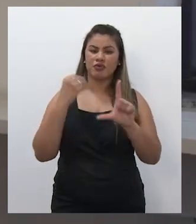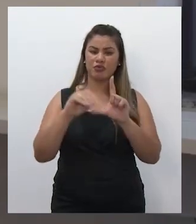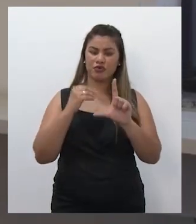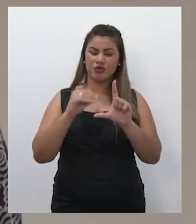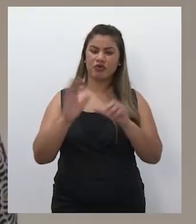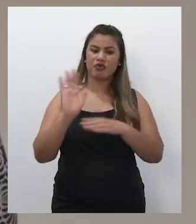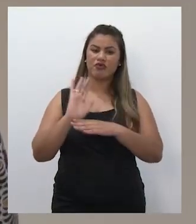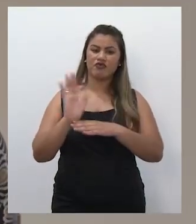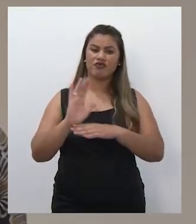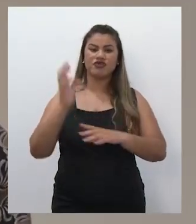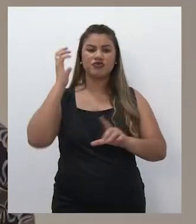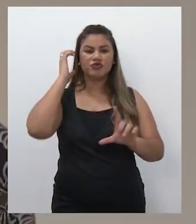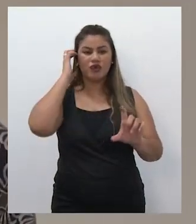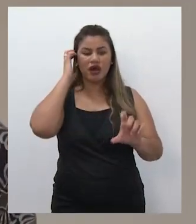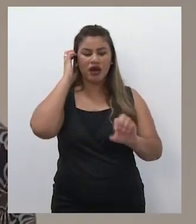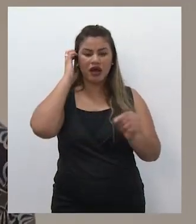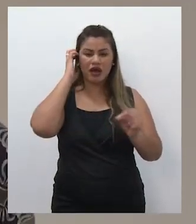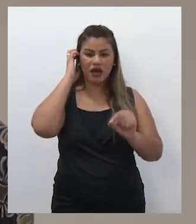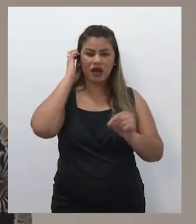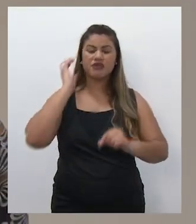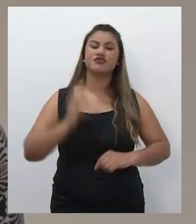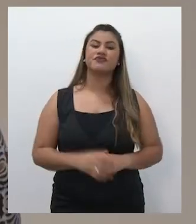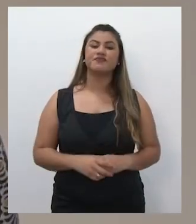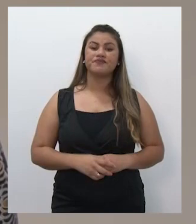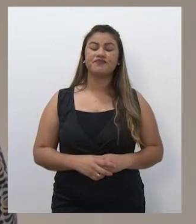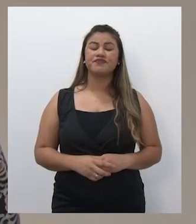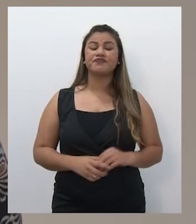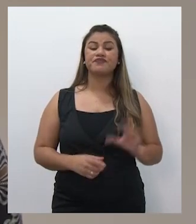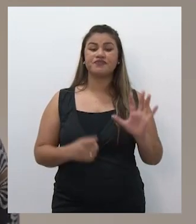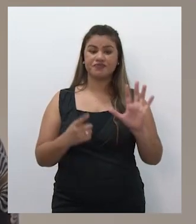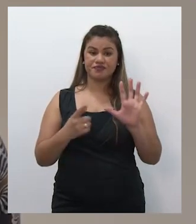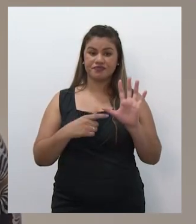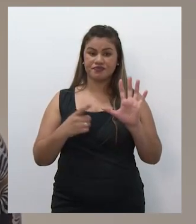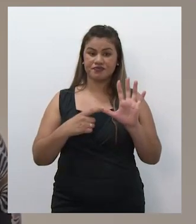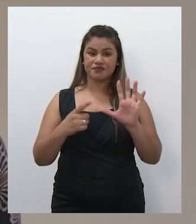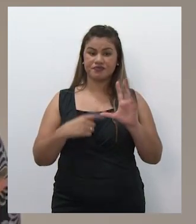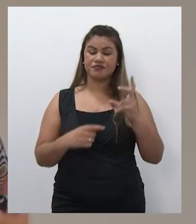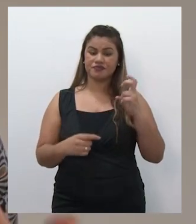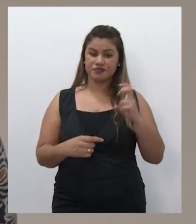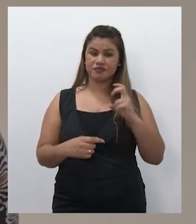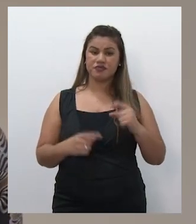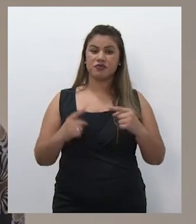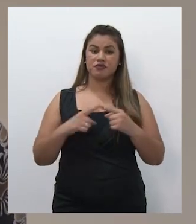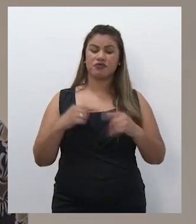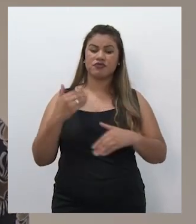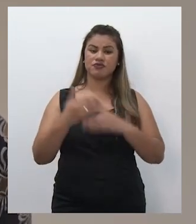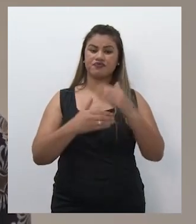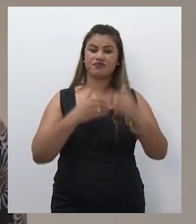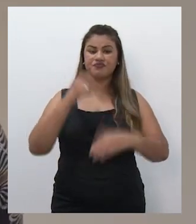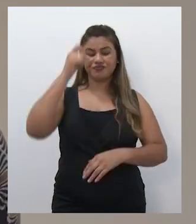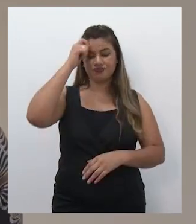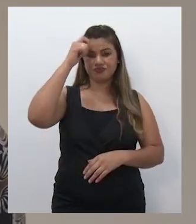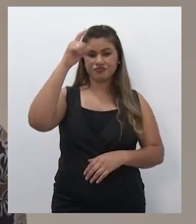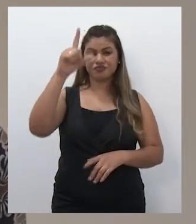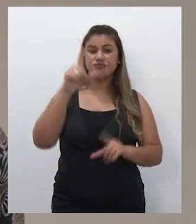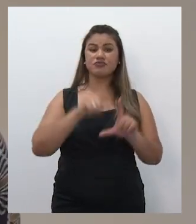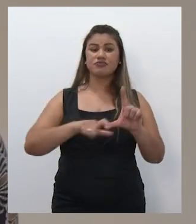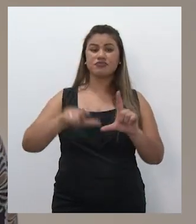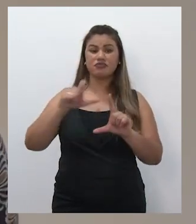vídeos, rádio. A quinta competência, ela tem a ver com o desenvolvimento da cultura digital, ou